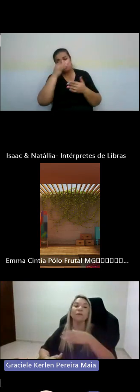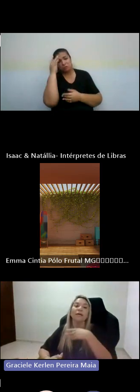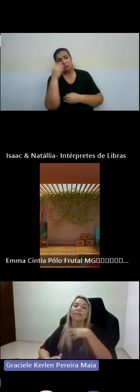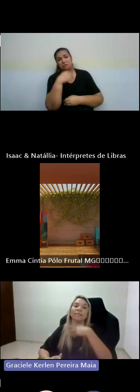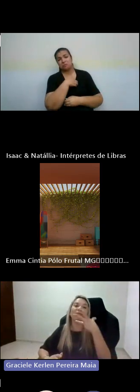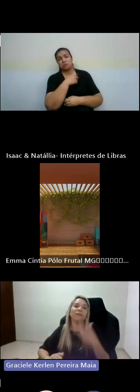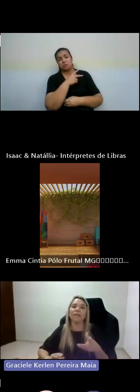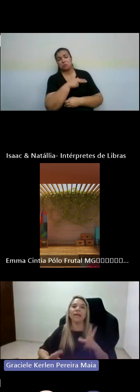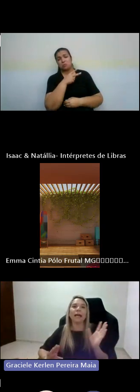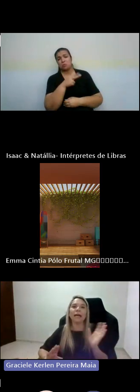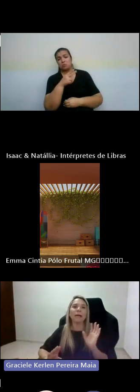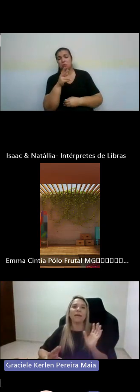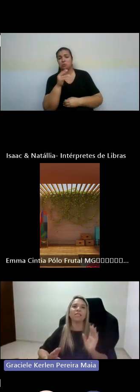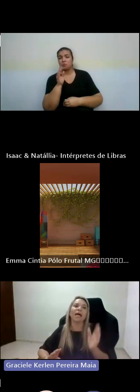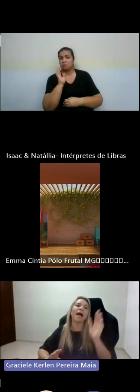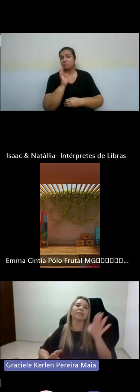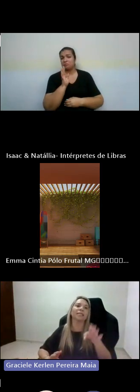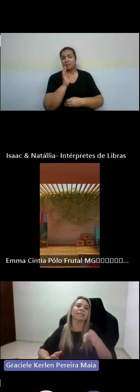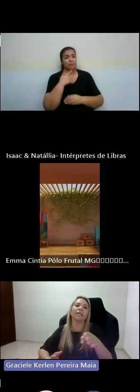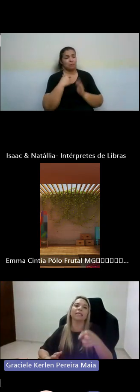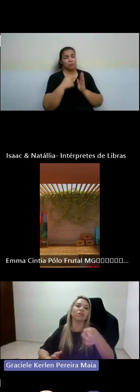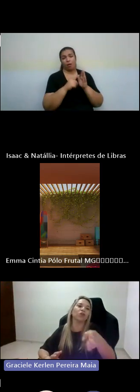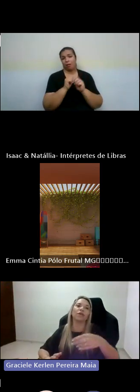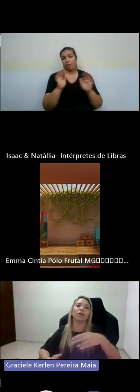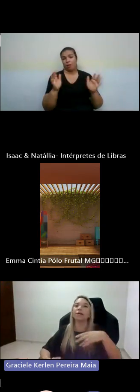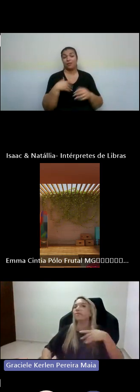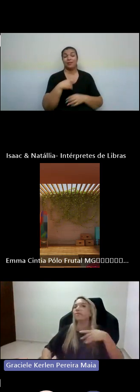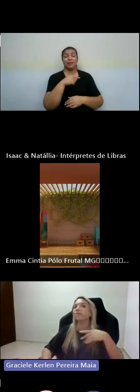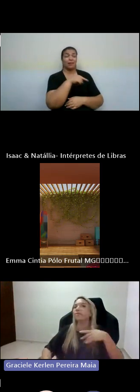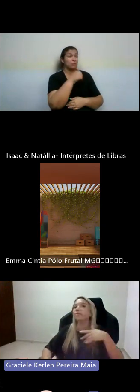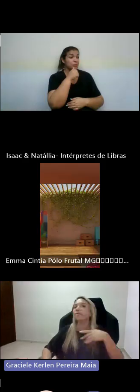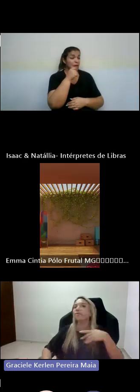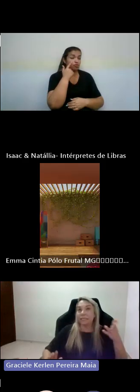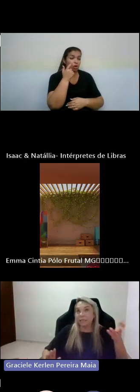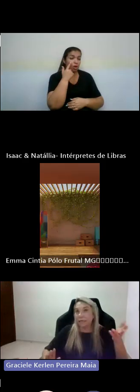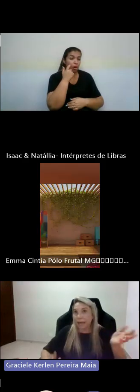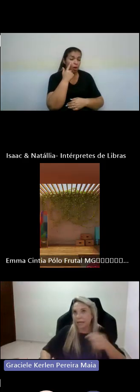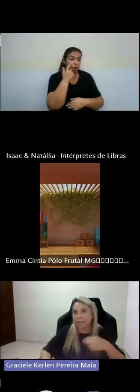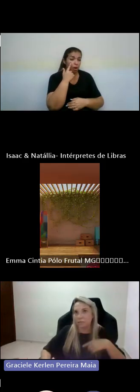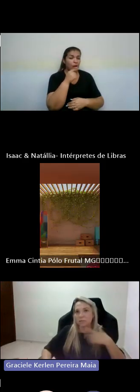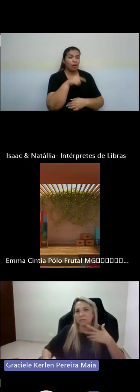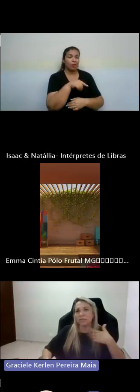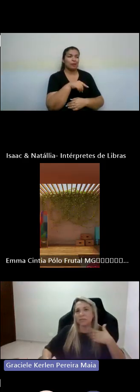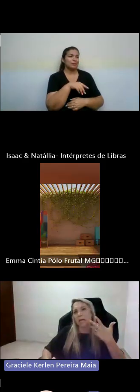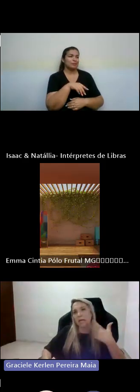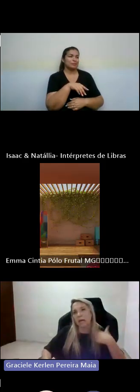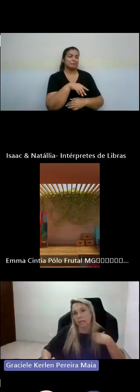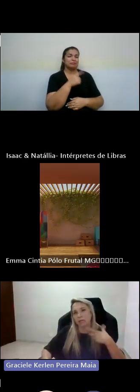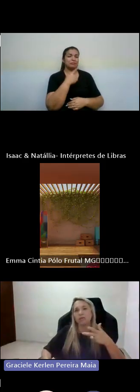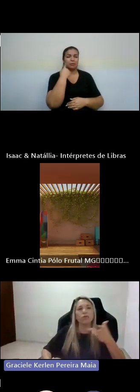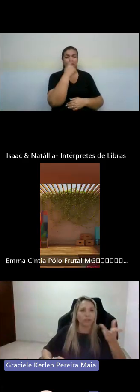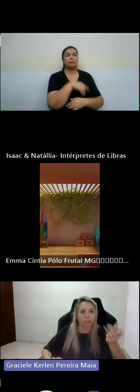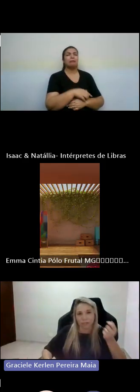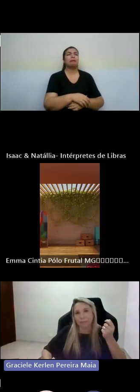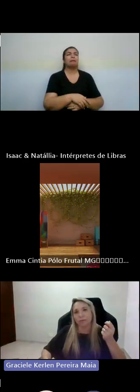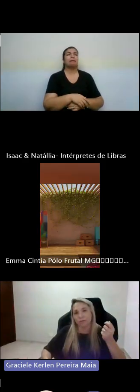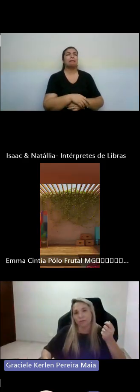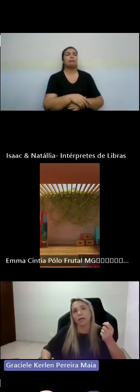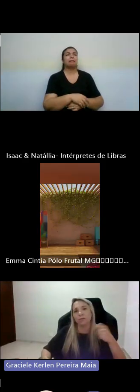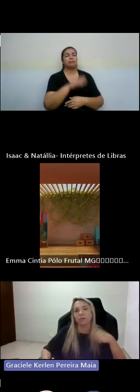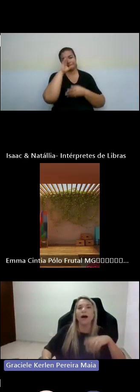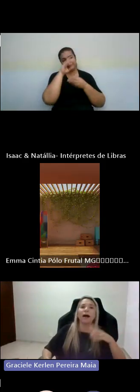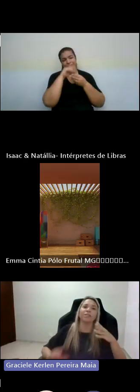pessoas vão definir claramente. Ah, essa daqui tá chorando. Ela não precisa nem sair lágrima, mas se fizer aquela carinha de choro, a gente sabe